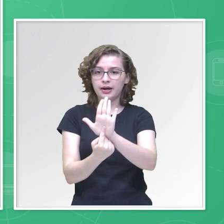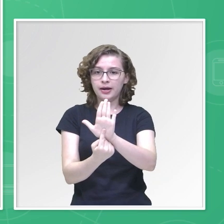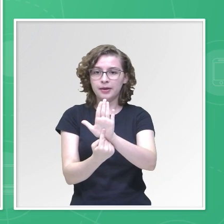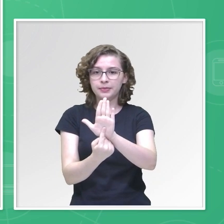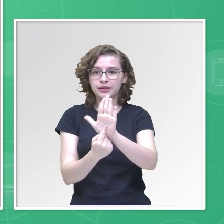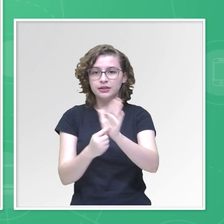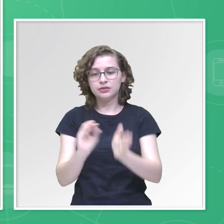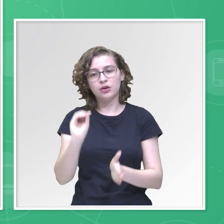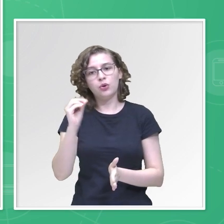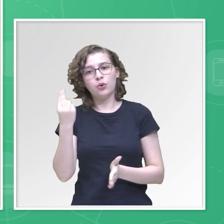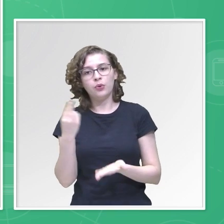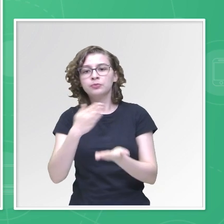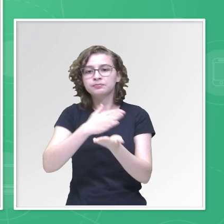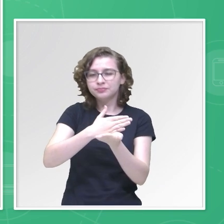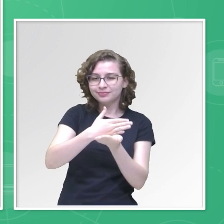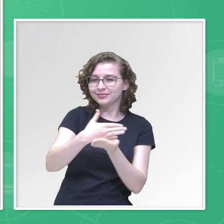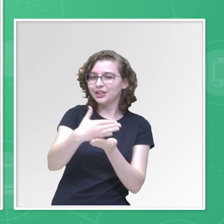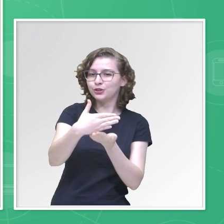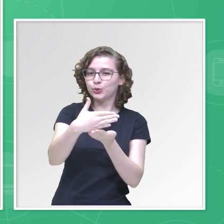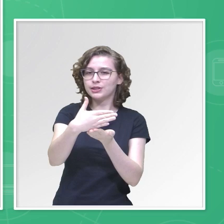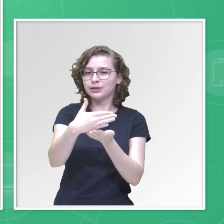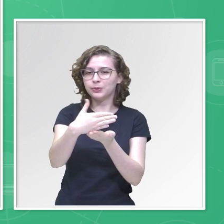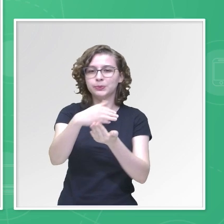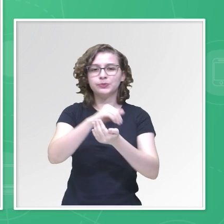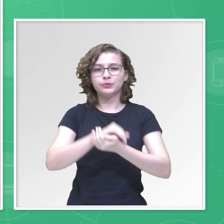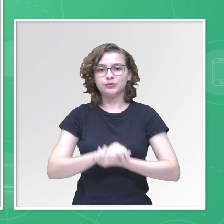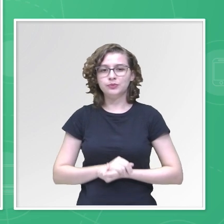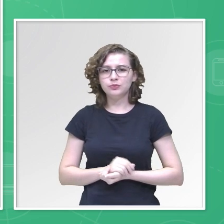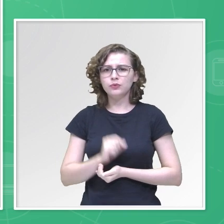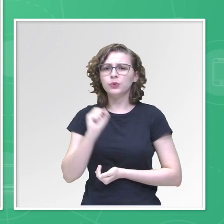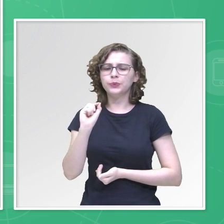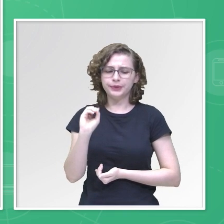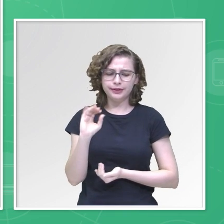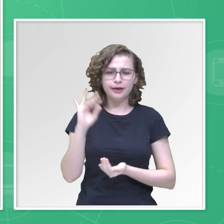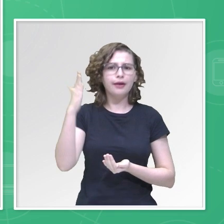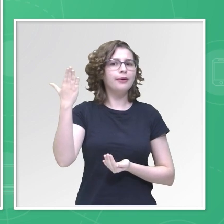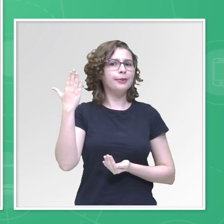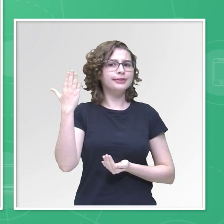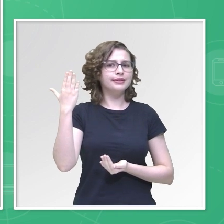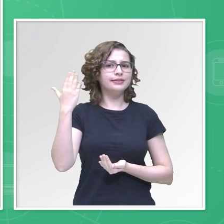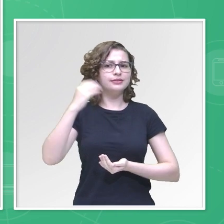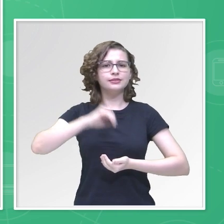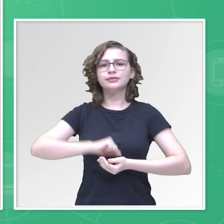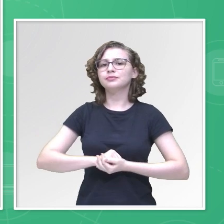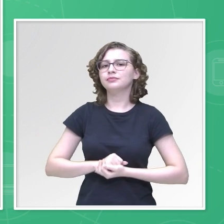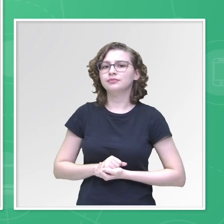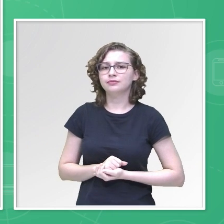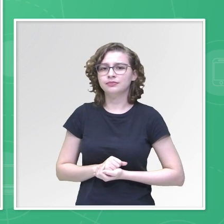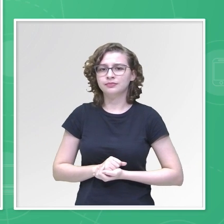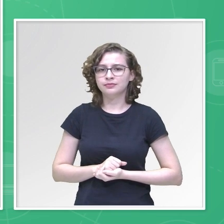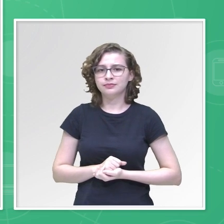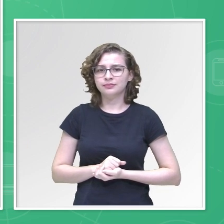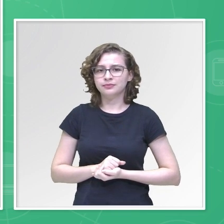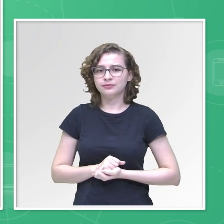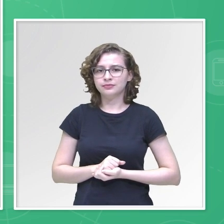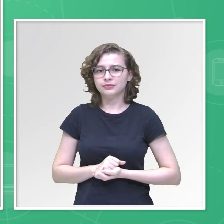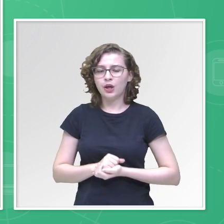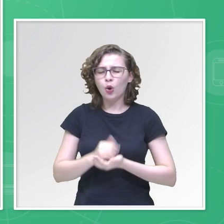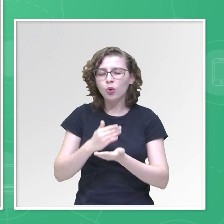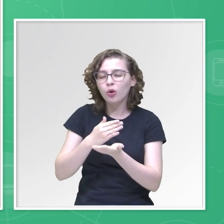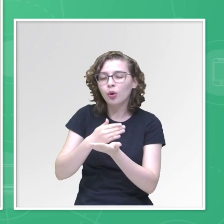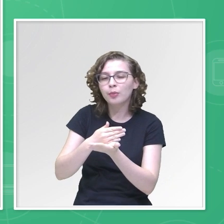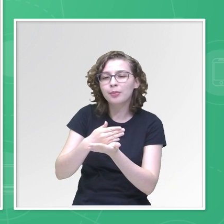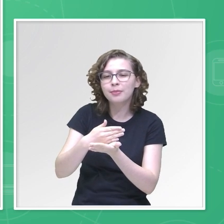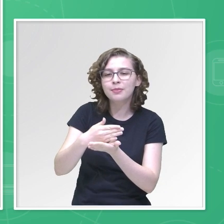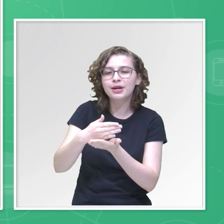apresentação é chamada de introdução que que acontece nessa apresentação nessa introdução é a parte inicial